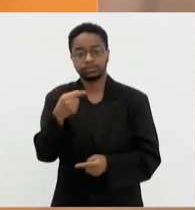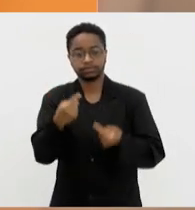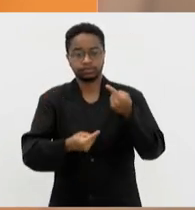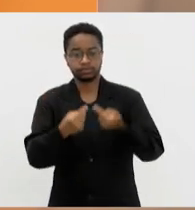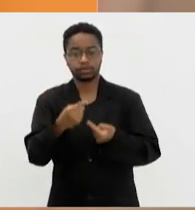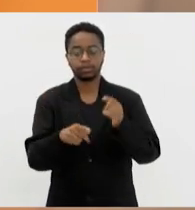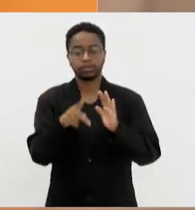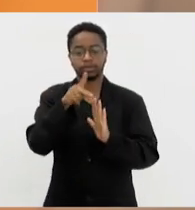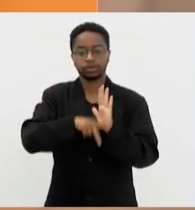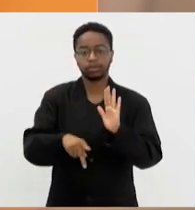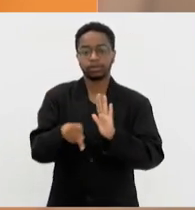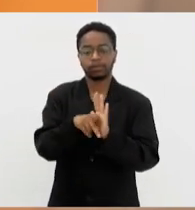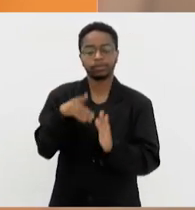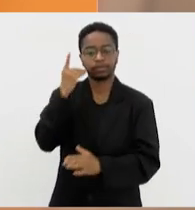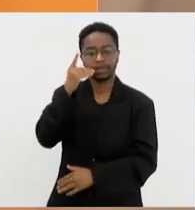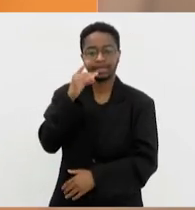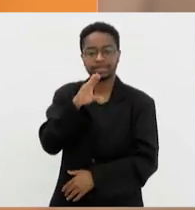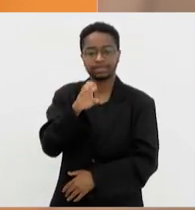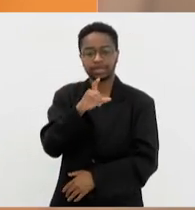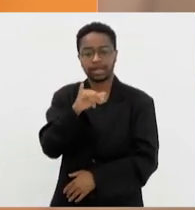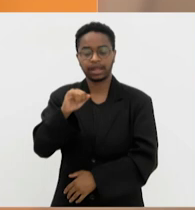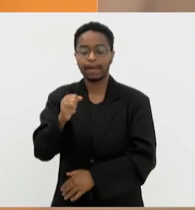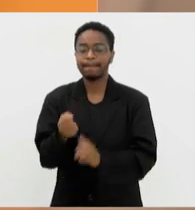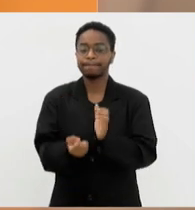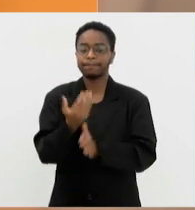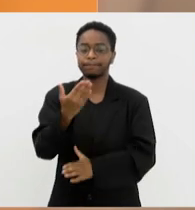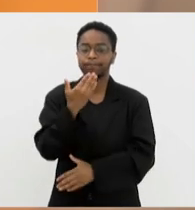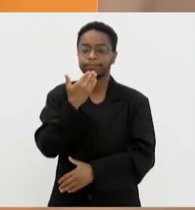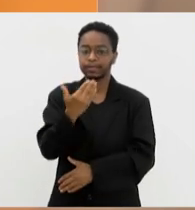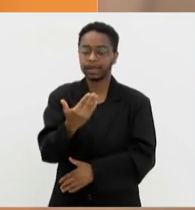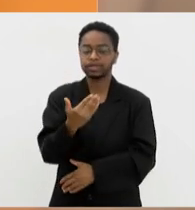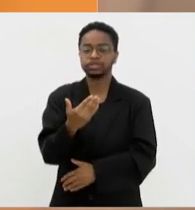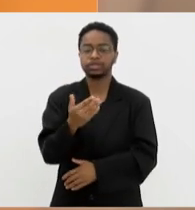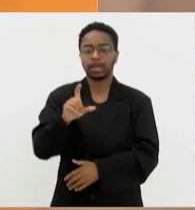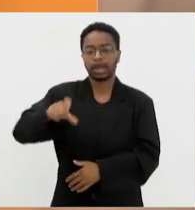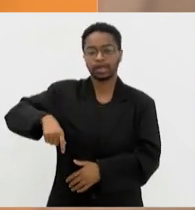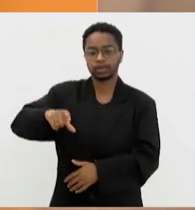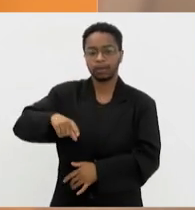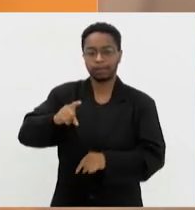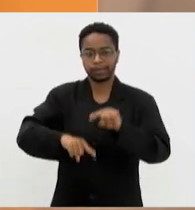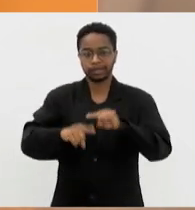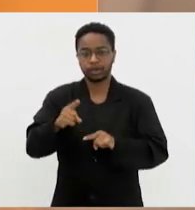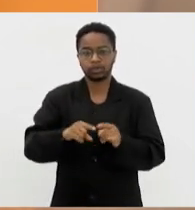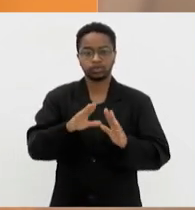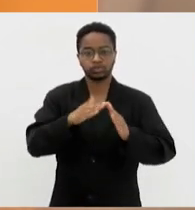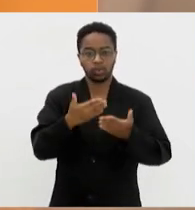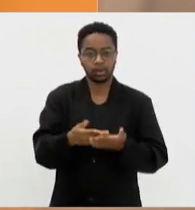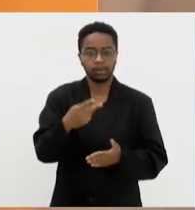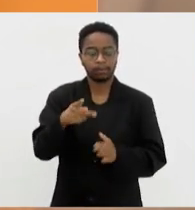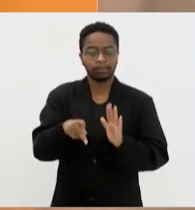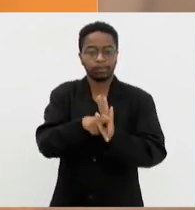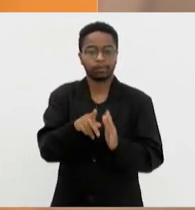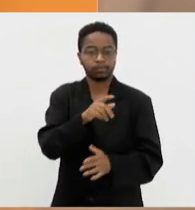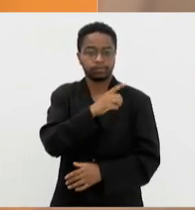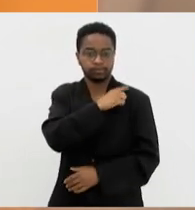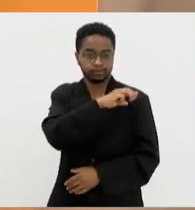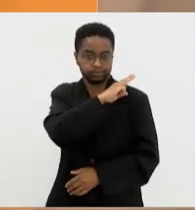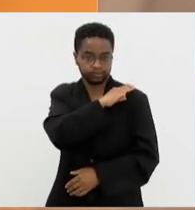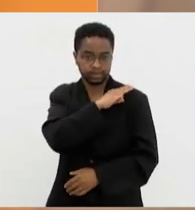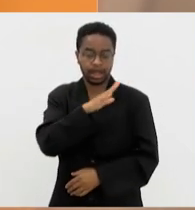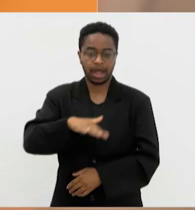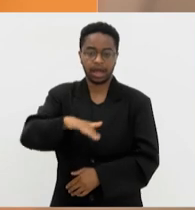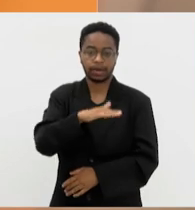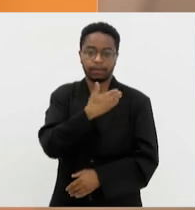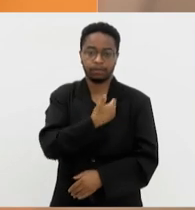Célia Jordão, que pede a criação do programa Cartão Material Escola para o ensino médio na Rede Pública Estadual de